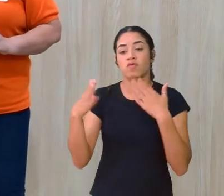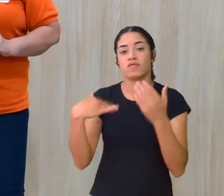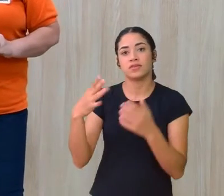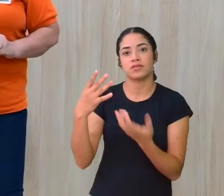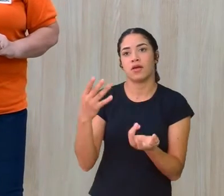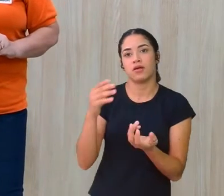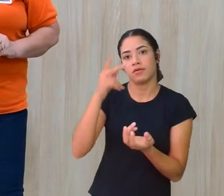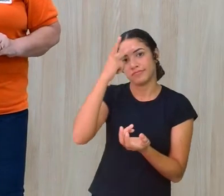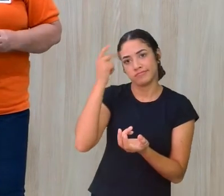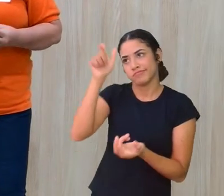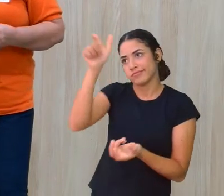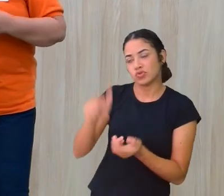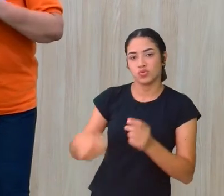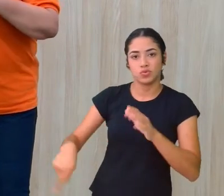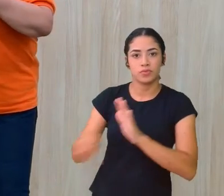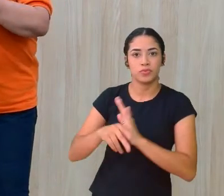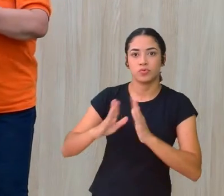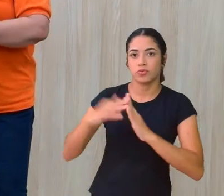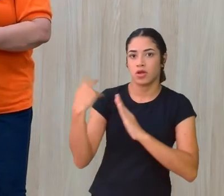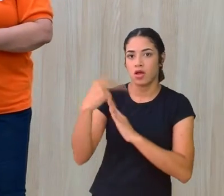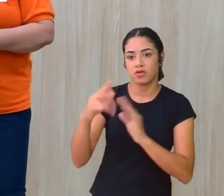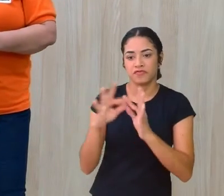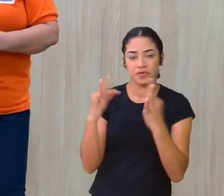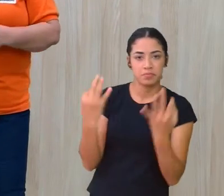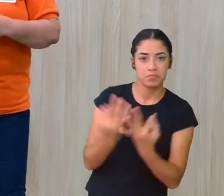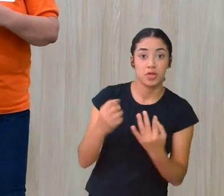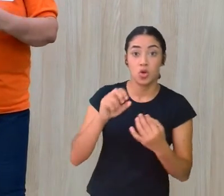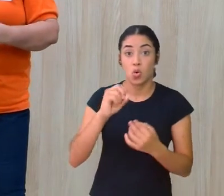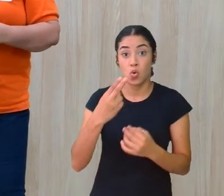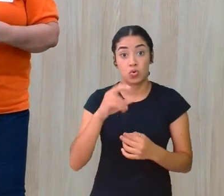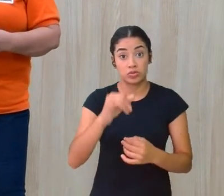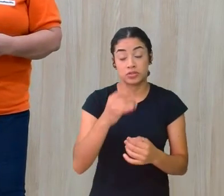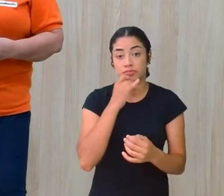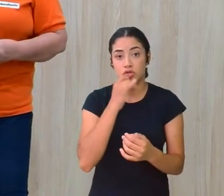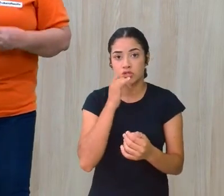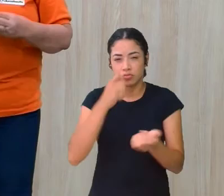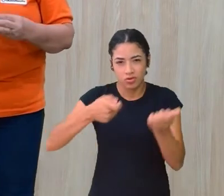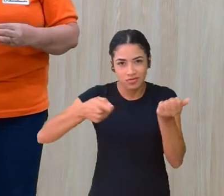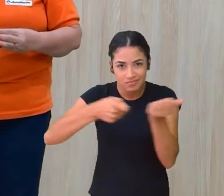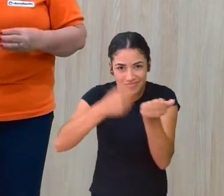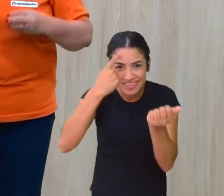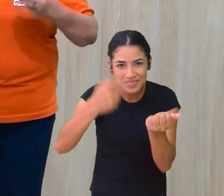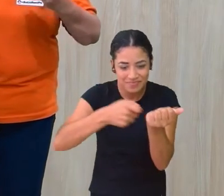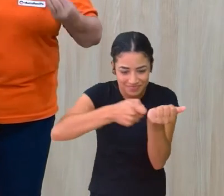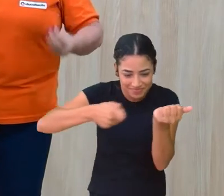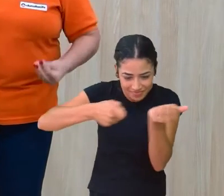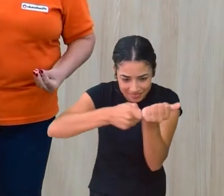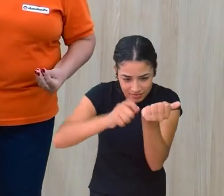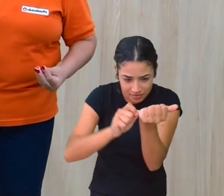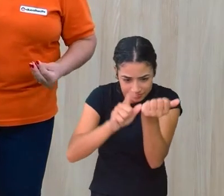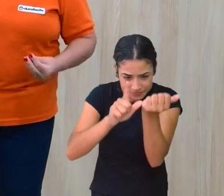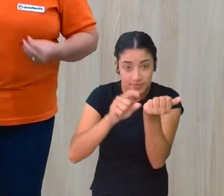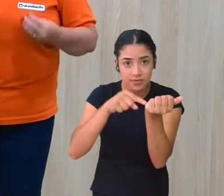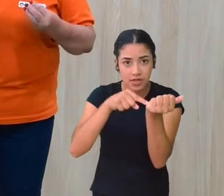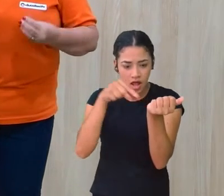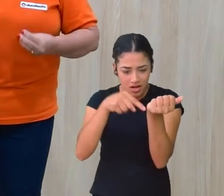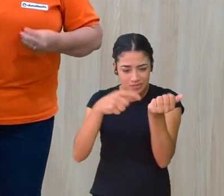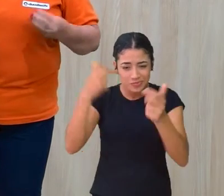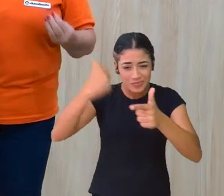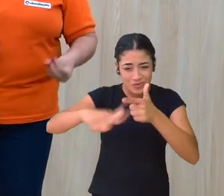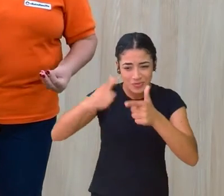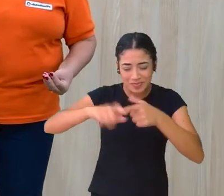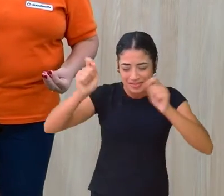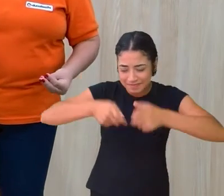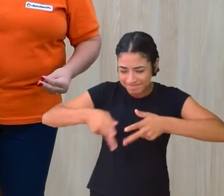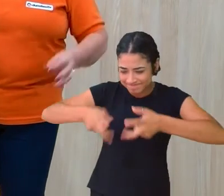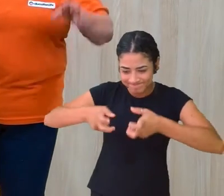causar um curto-circuito. Ou, se alguém está com o fio do seu celular, que está carregando, que já está, né? Dá para perceber